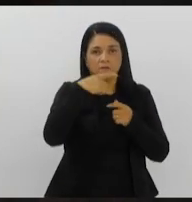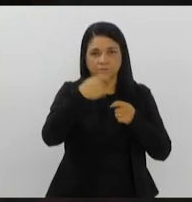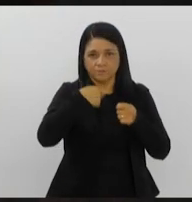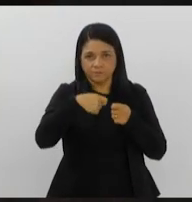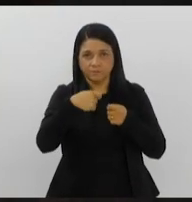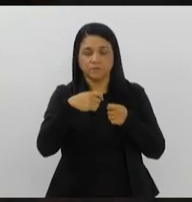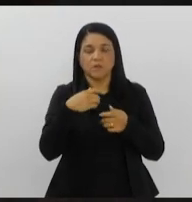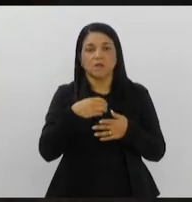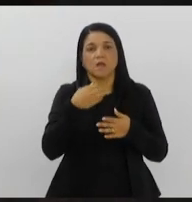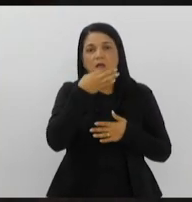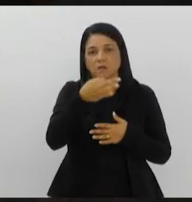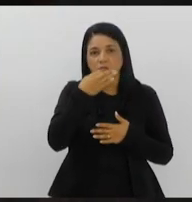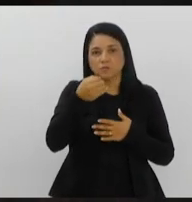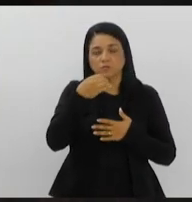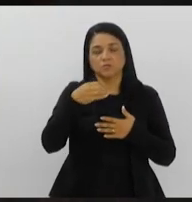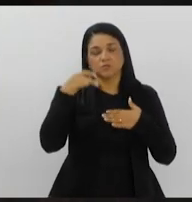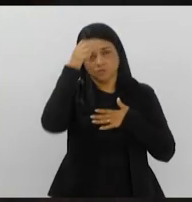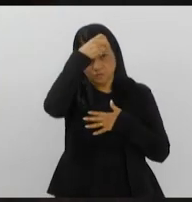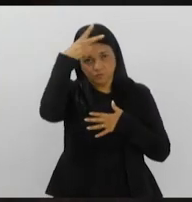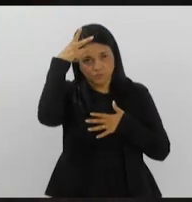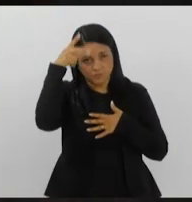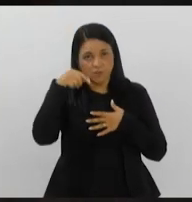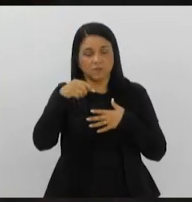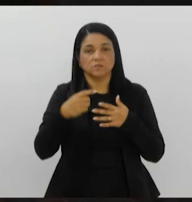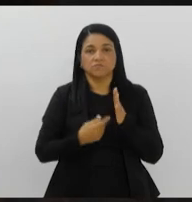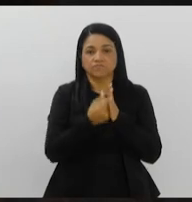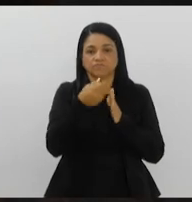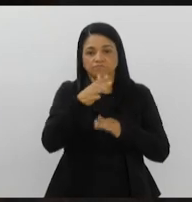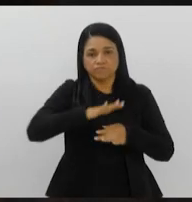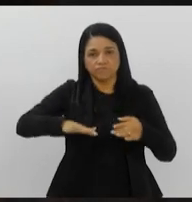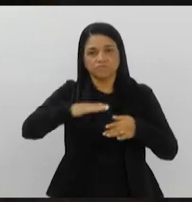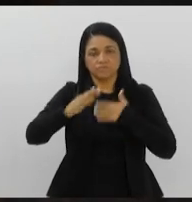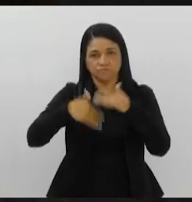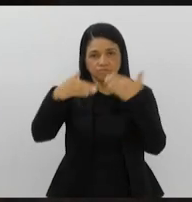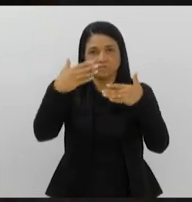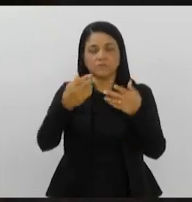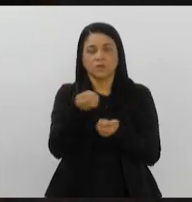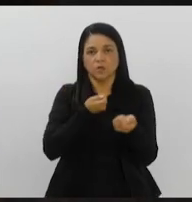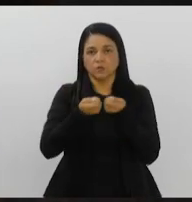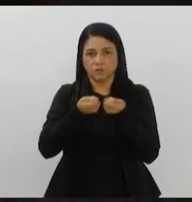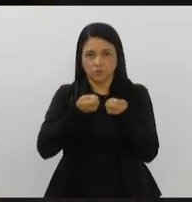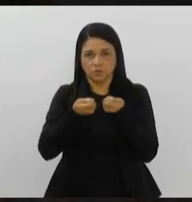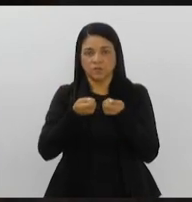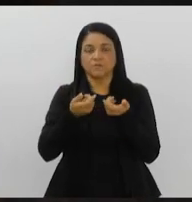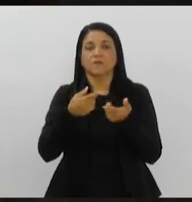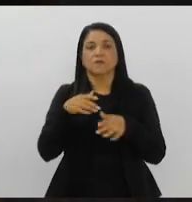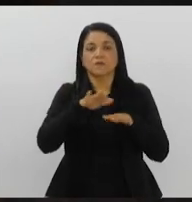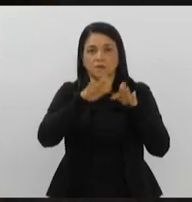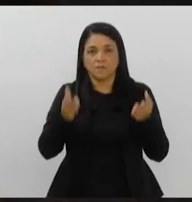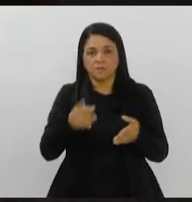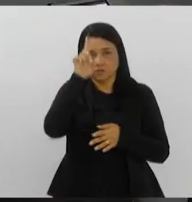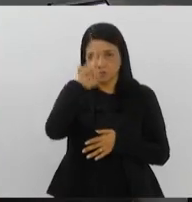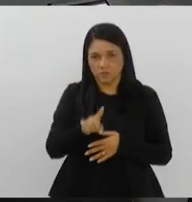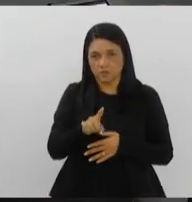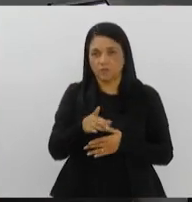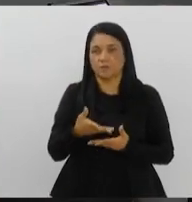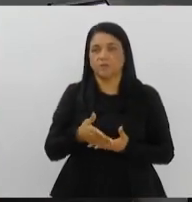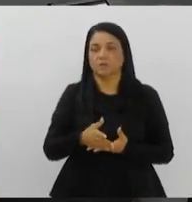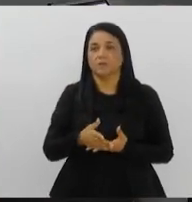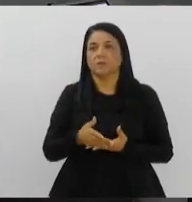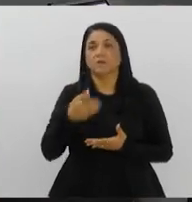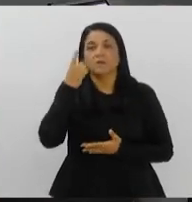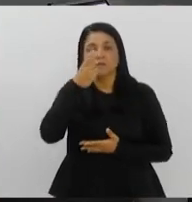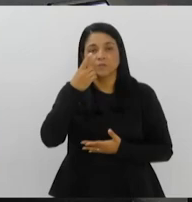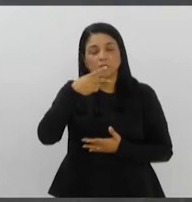Assuntos Municipais e Desenvolvimento Regional, Orçamento, Finanças, Casação Financeira e Controle, e a mesa diretora. Questão antes, porém, deputado